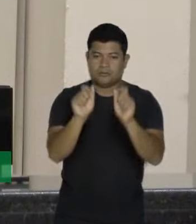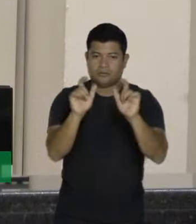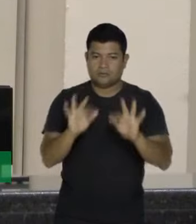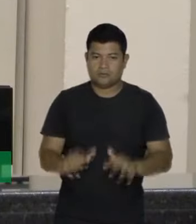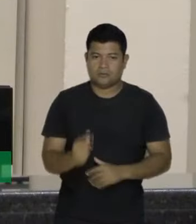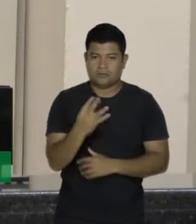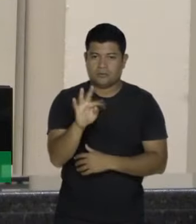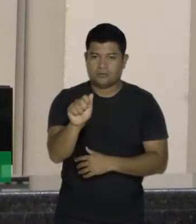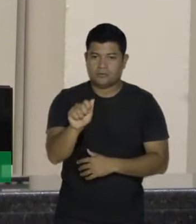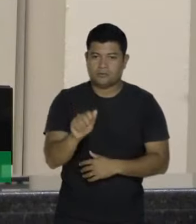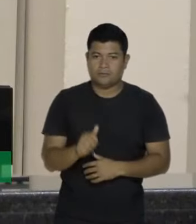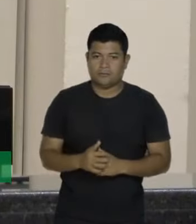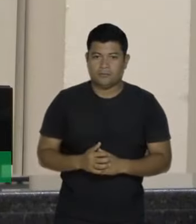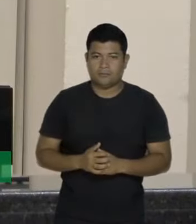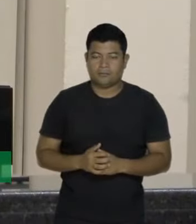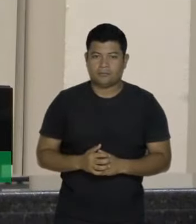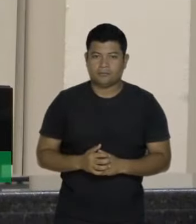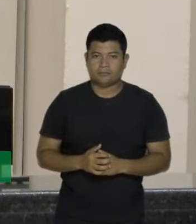presente ata.